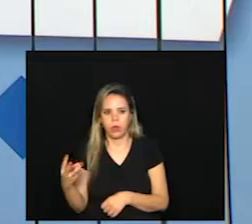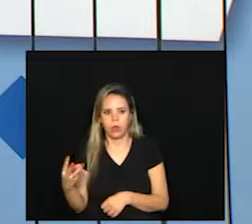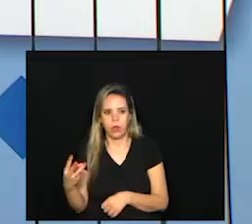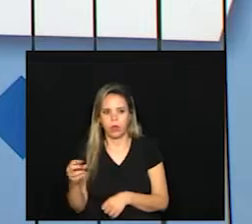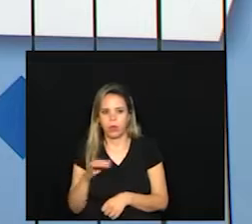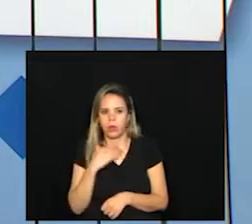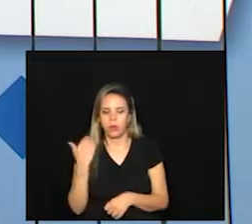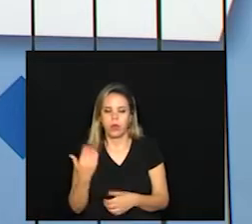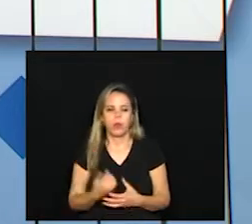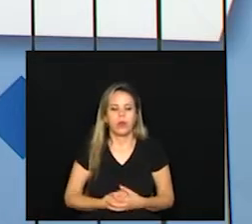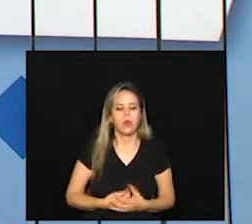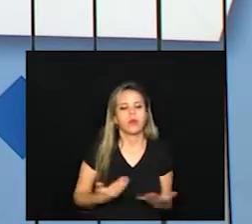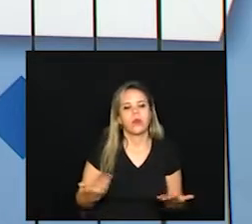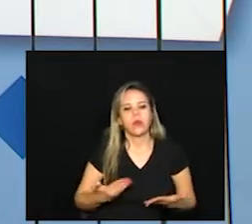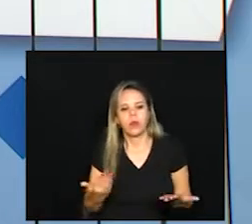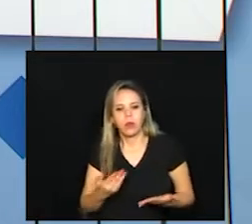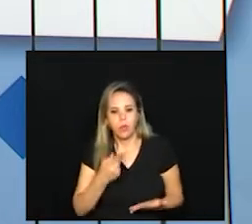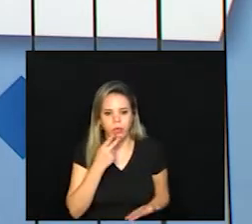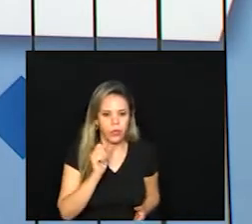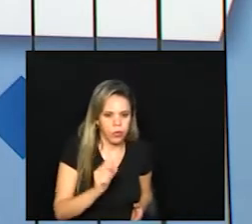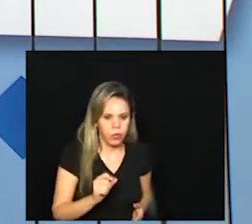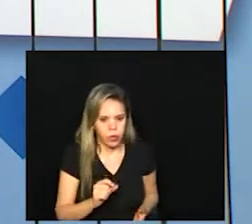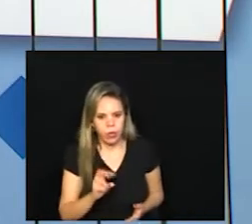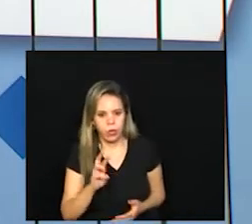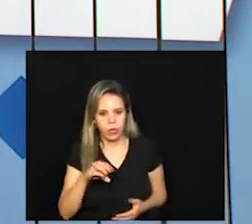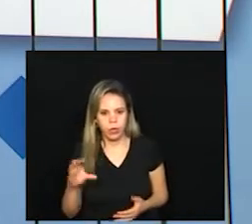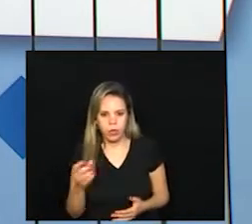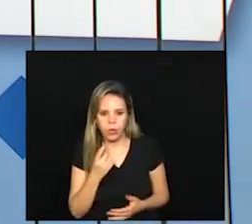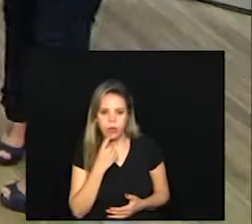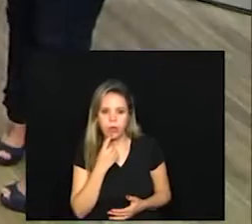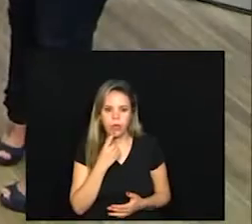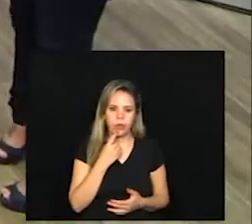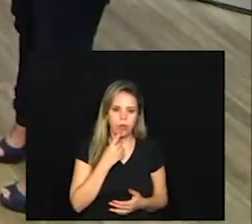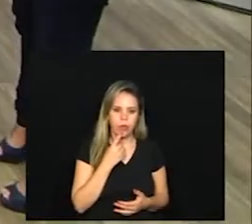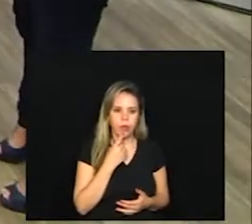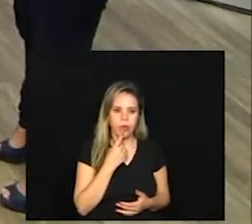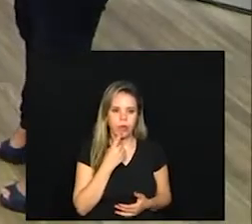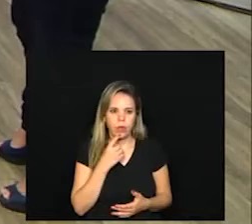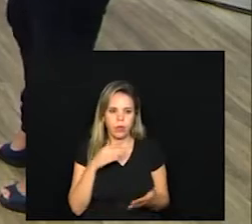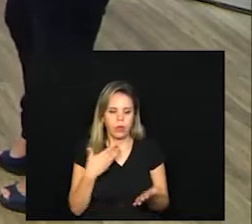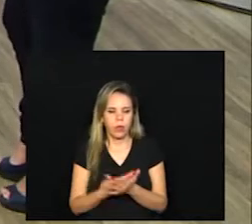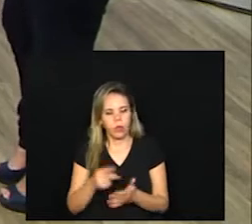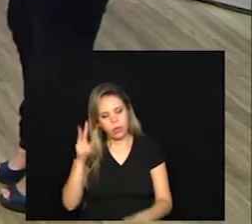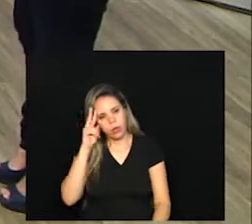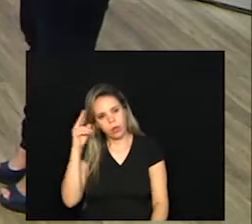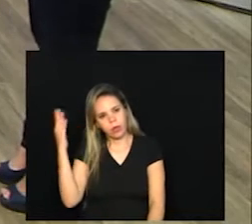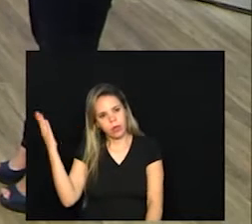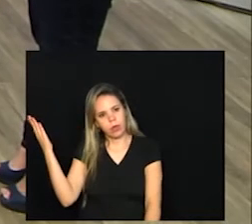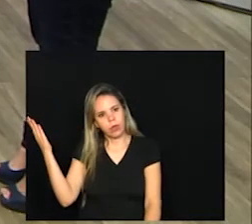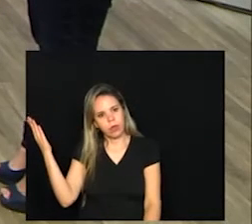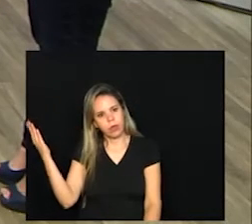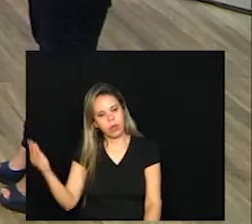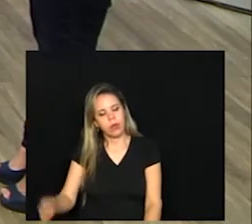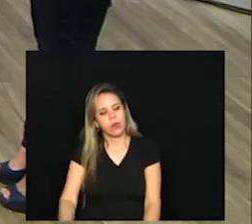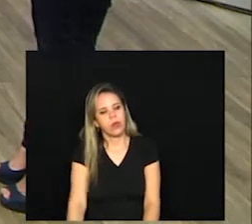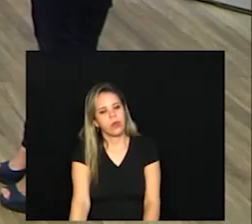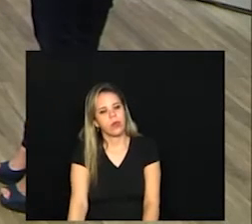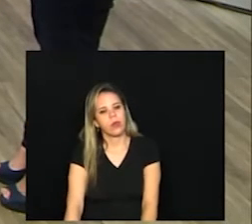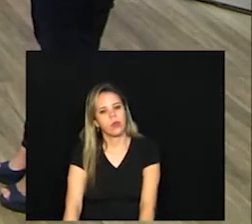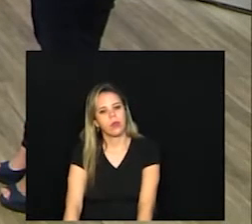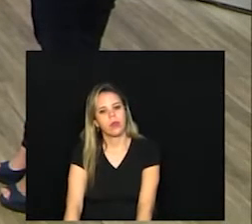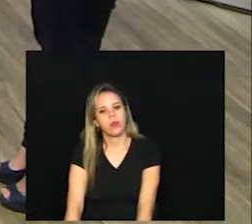137.273 óbitos. Agora nós vamos falar da região metropolitana de Campinas. Até essa segunda-feira,